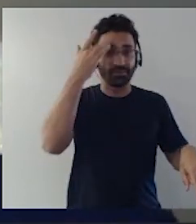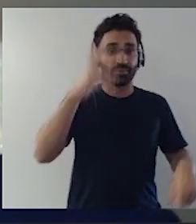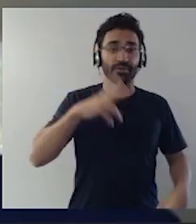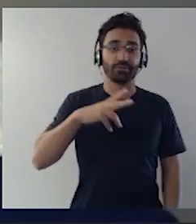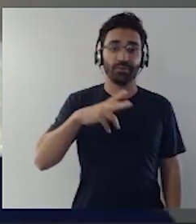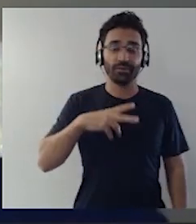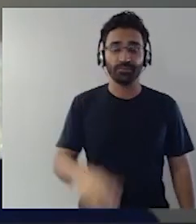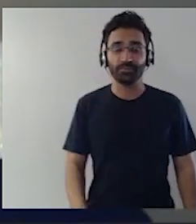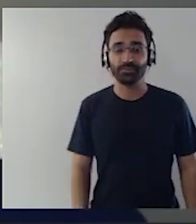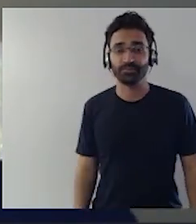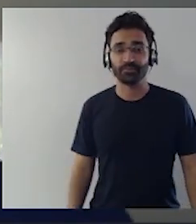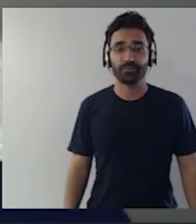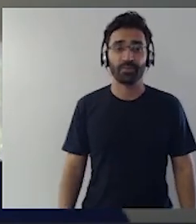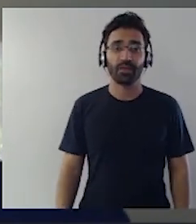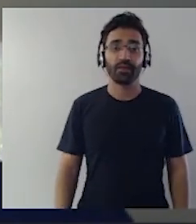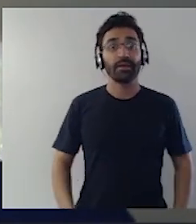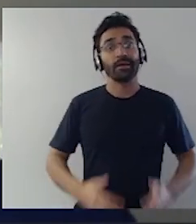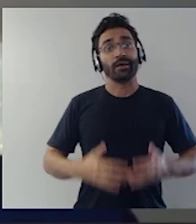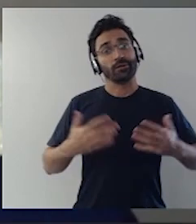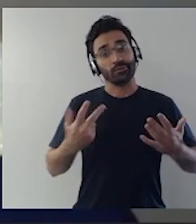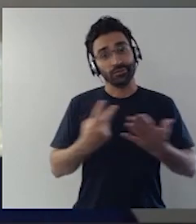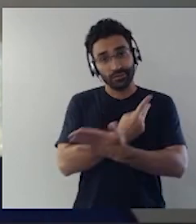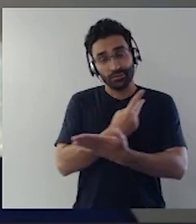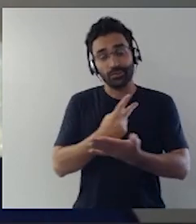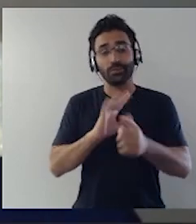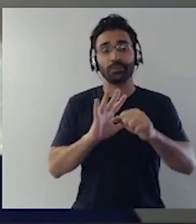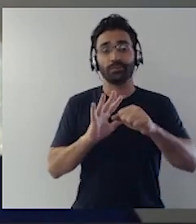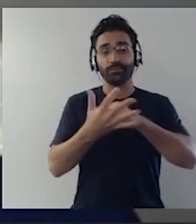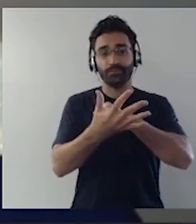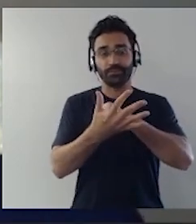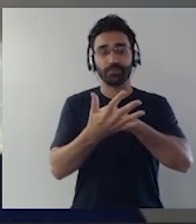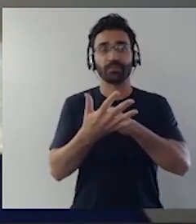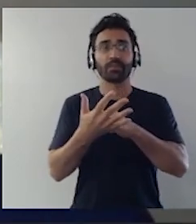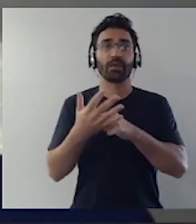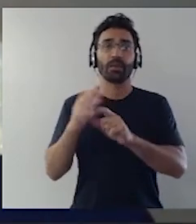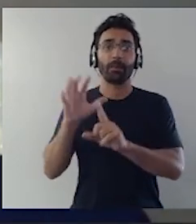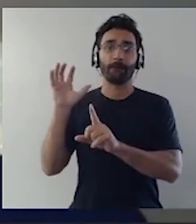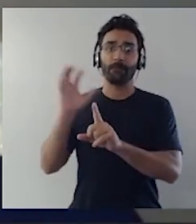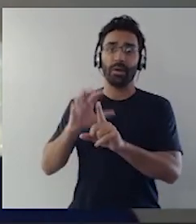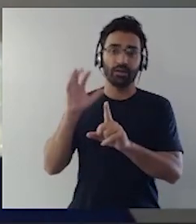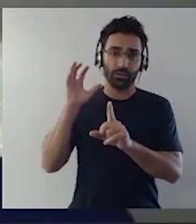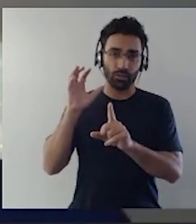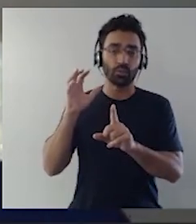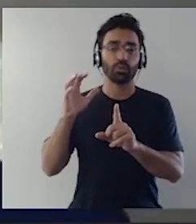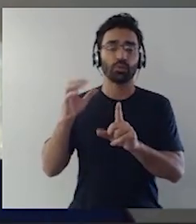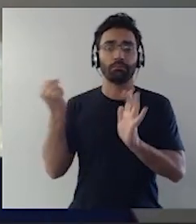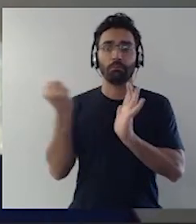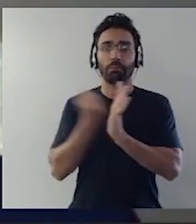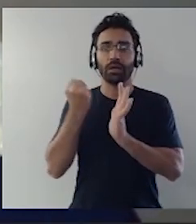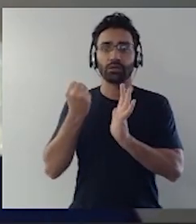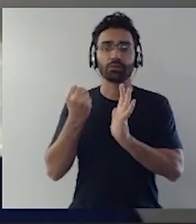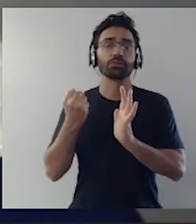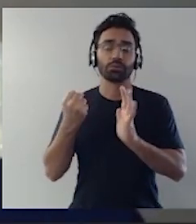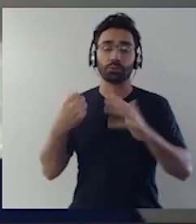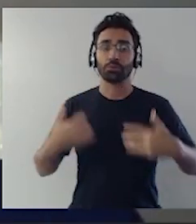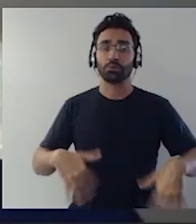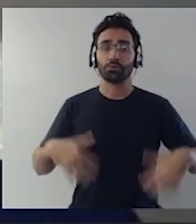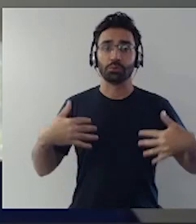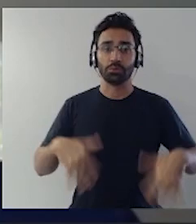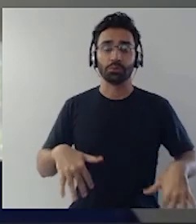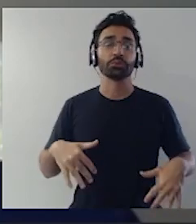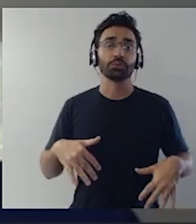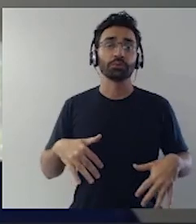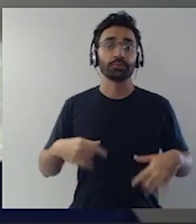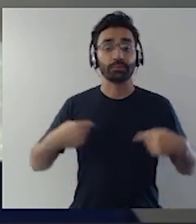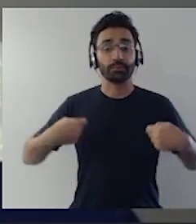Os impactos da Covid-19, a meu ver, em tempos de calamidade pública e